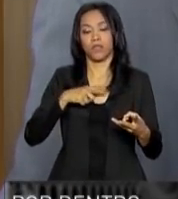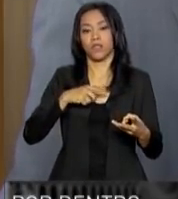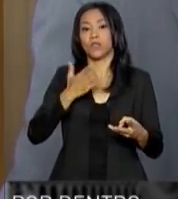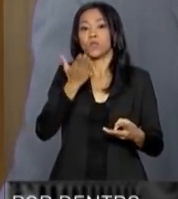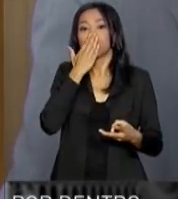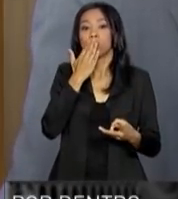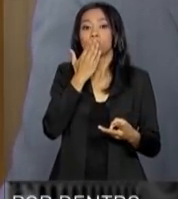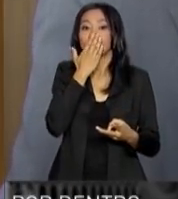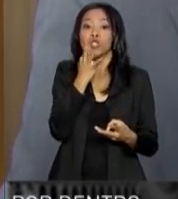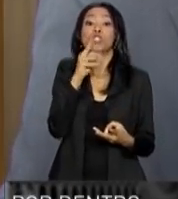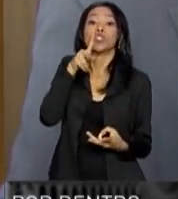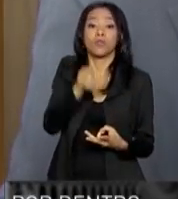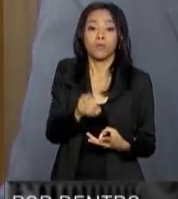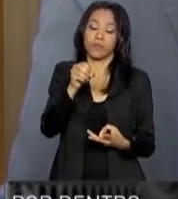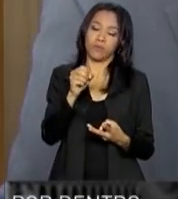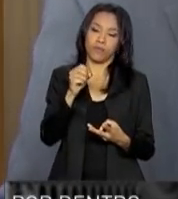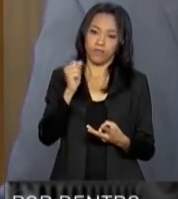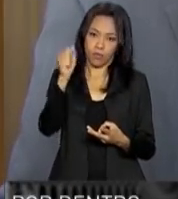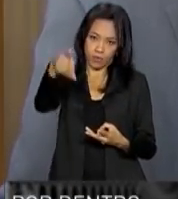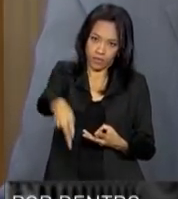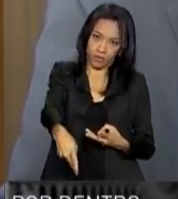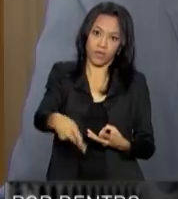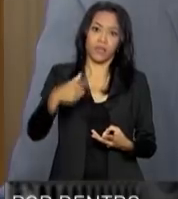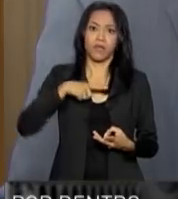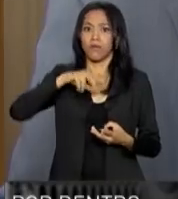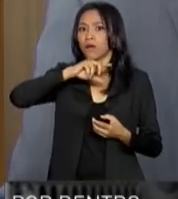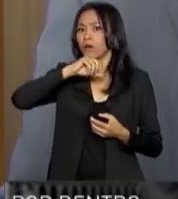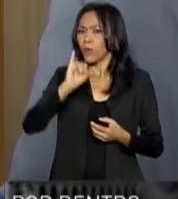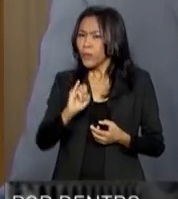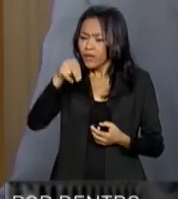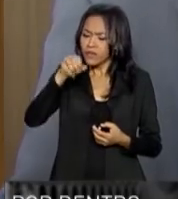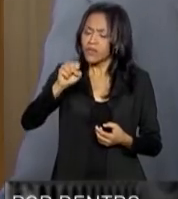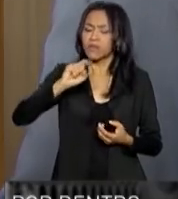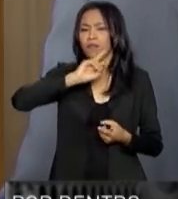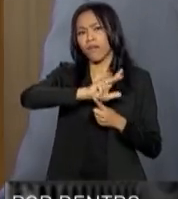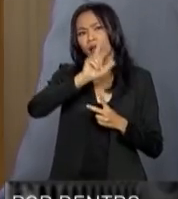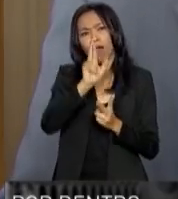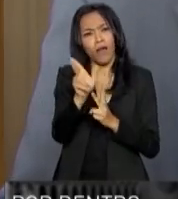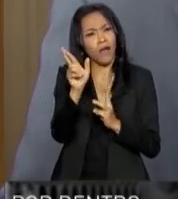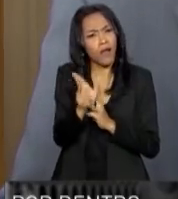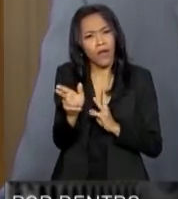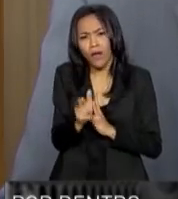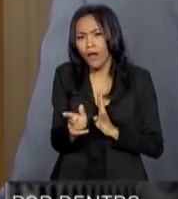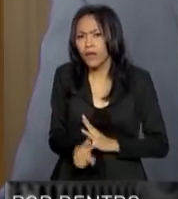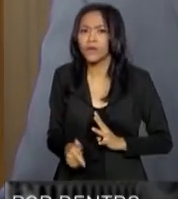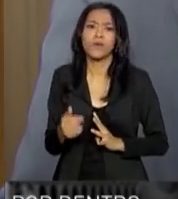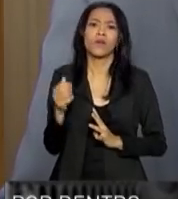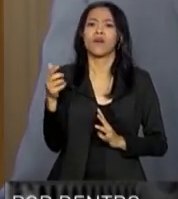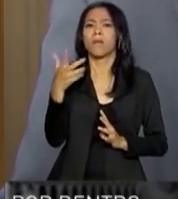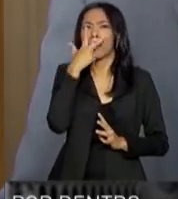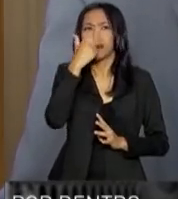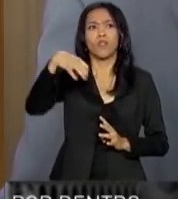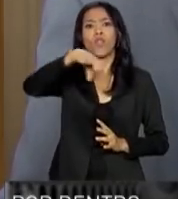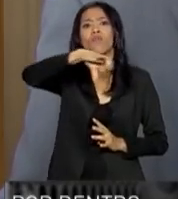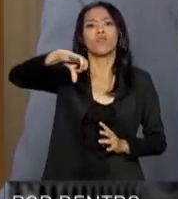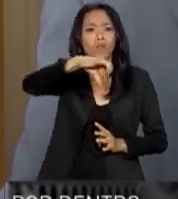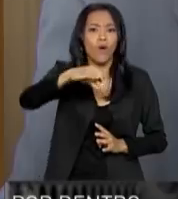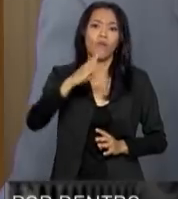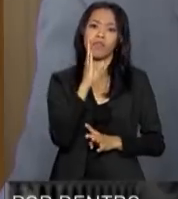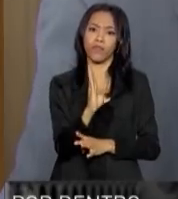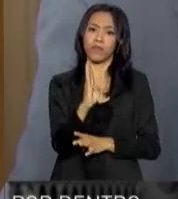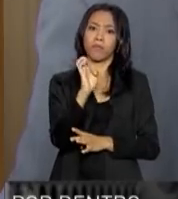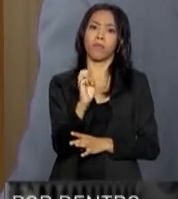na gama total de benefícios conhece esse trabalho são mais de 99 benefícios que nós trabalhamos o nss trabalho desde